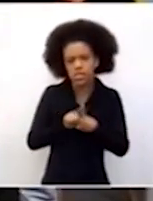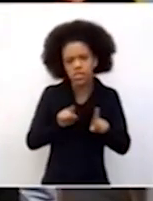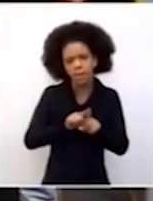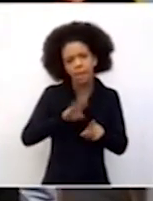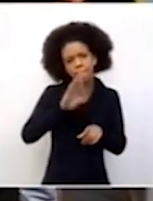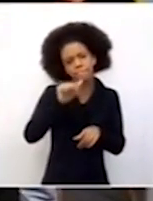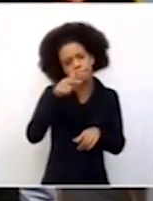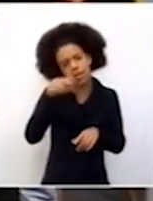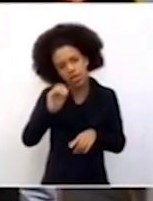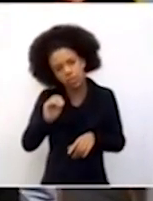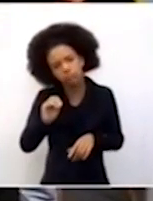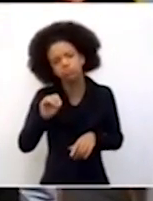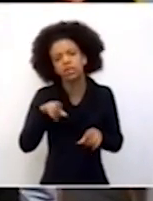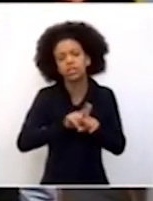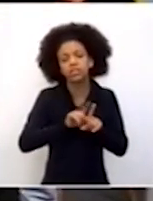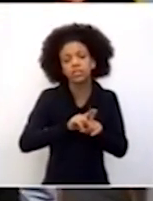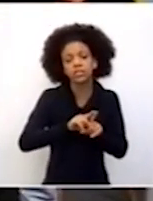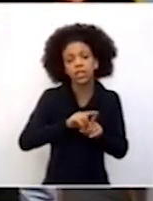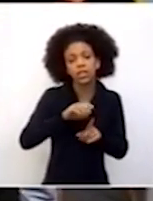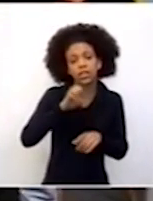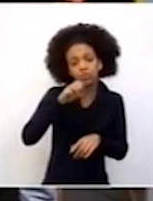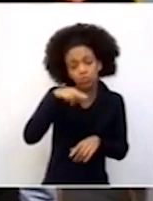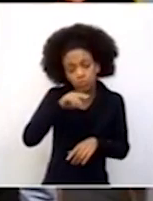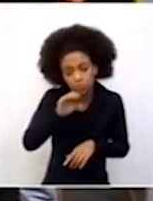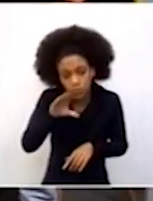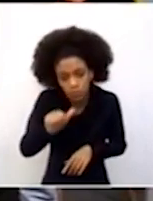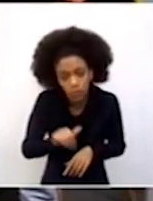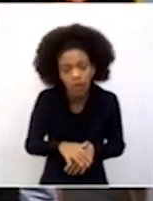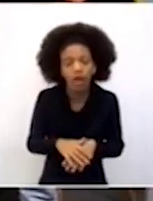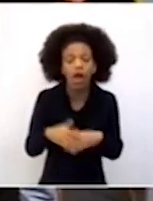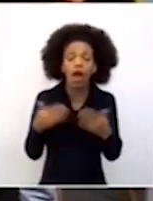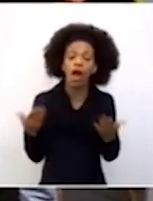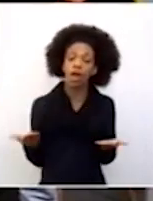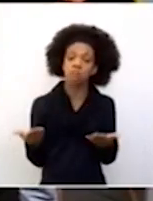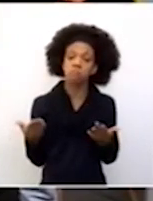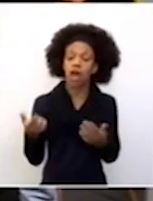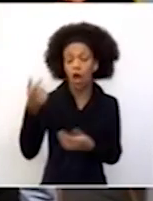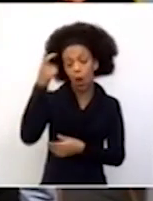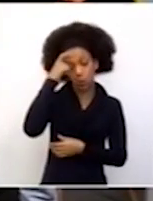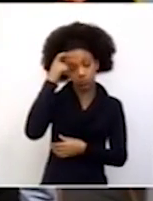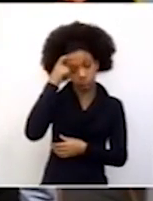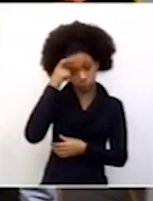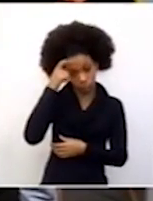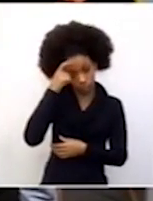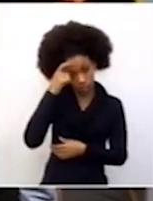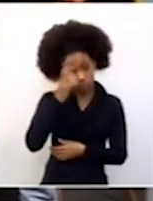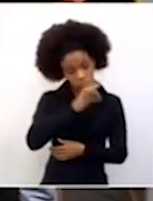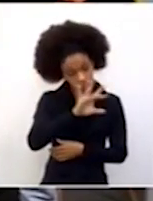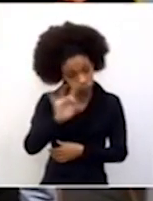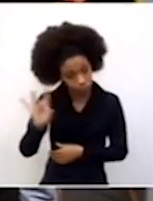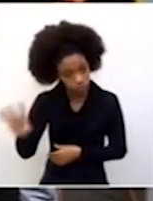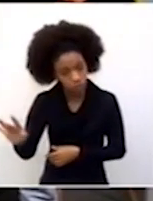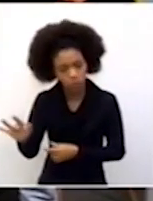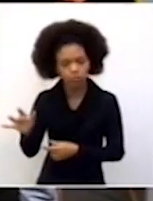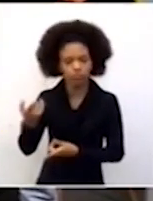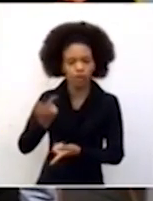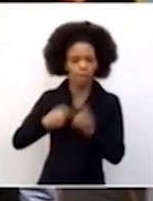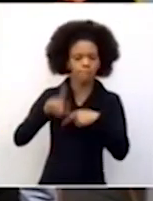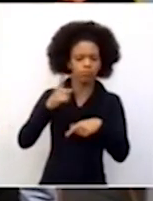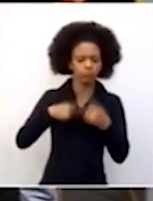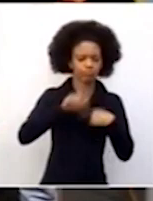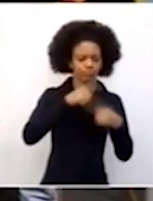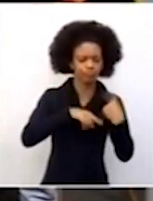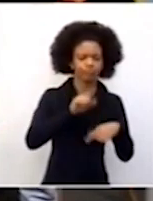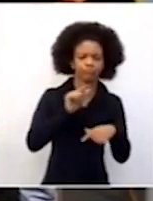vendo? Fita métrica, balança e cronômetro. E a questão dos materiais também é a questão da consciência, né? De renovar, né? Inovação dos